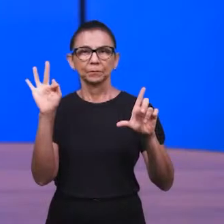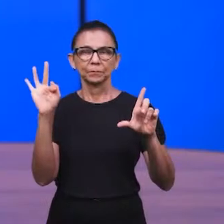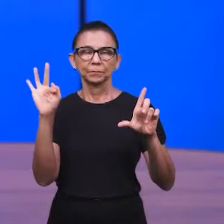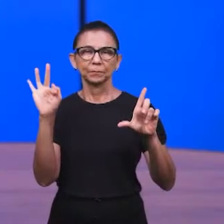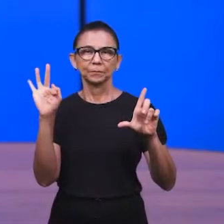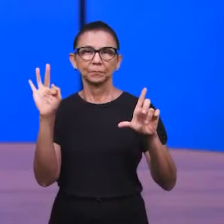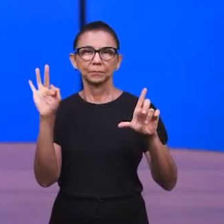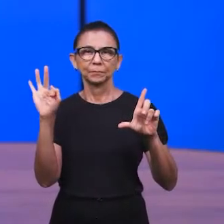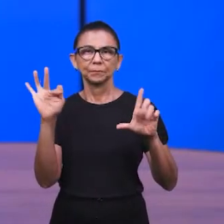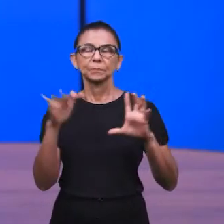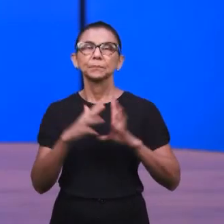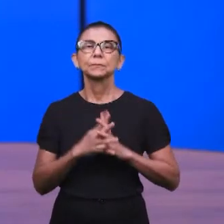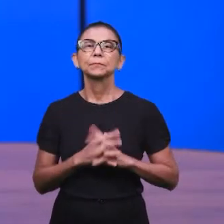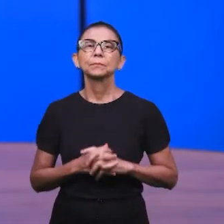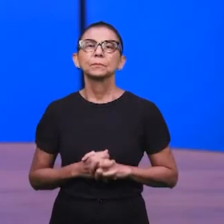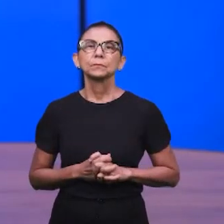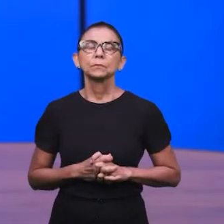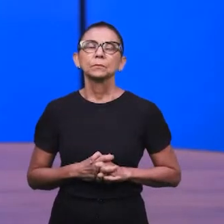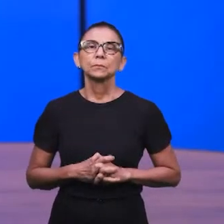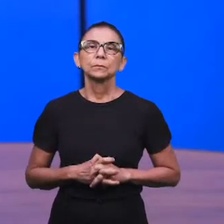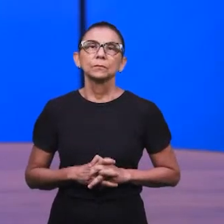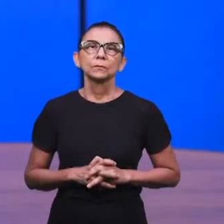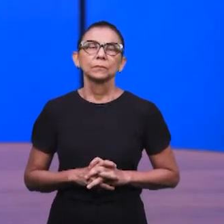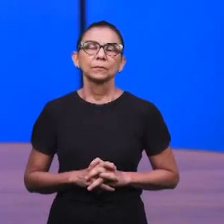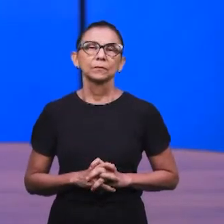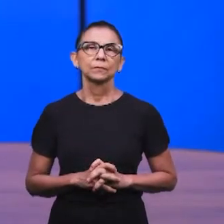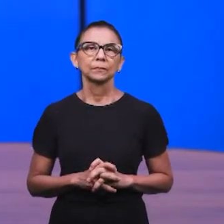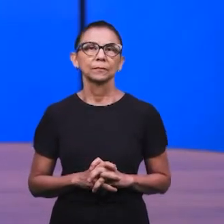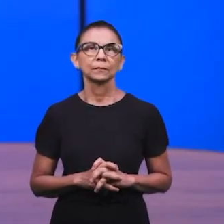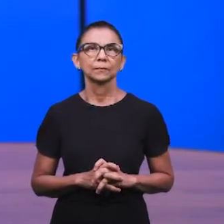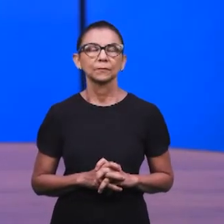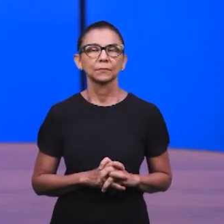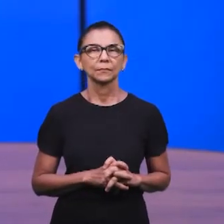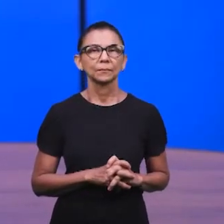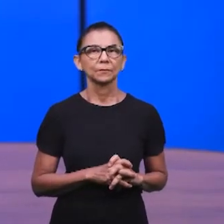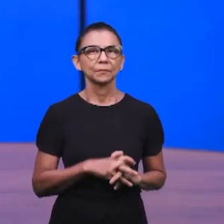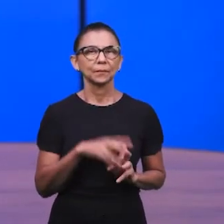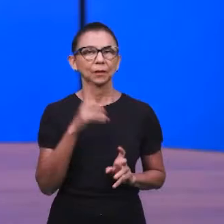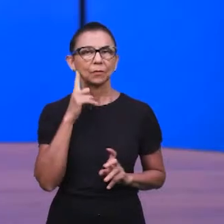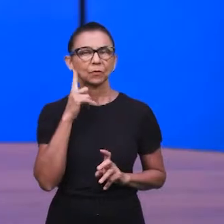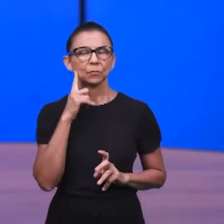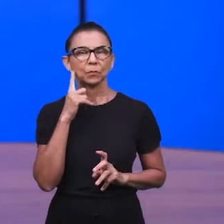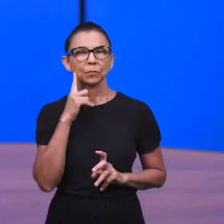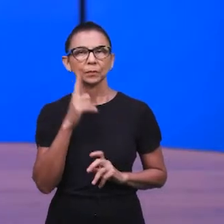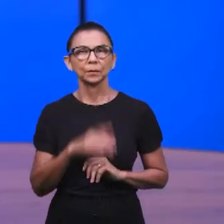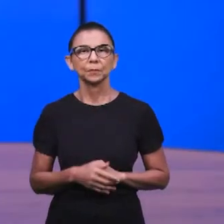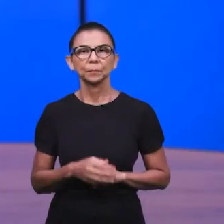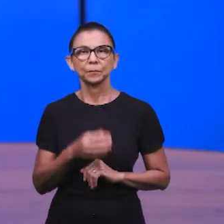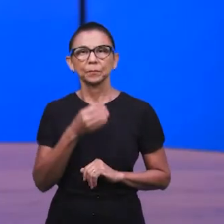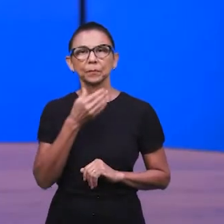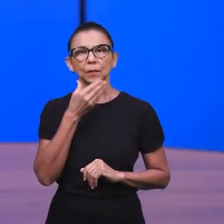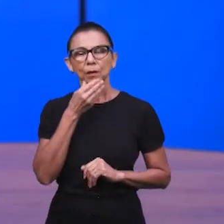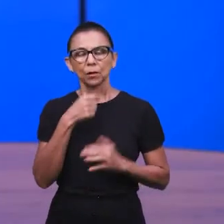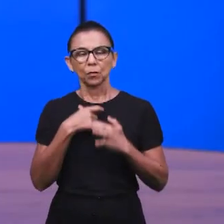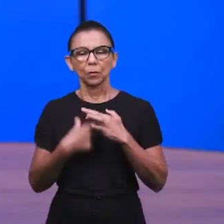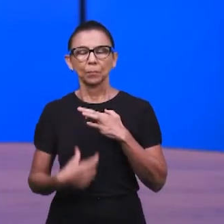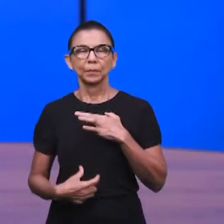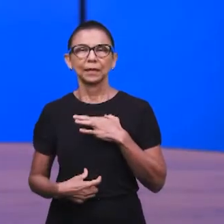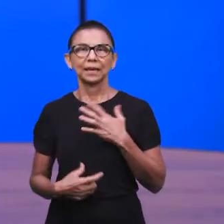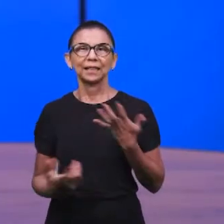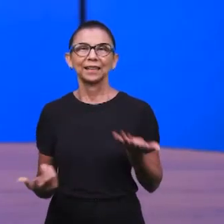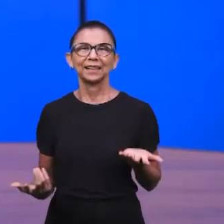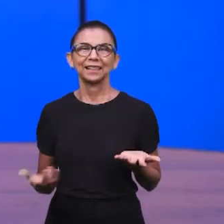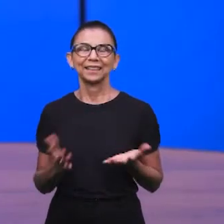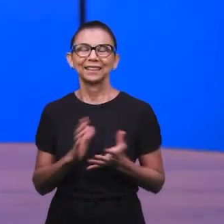letra F. Cantares, capítulo 6, verso 12. Vai ser comentado agora pelo Gabriel. Gabriel Rossini, ele é